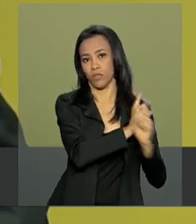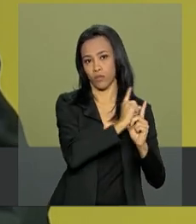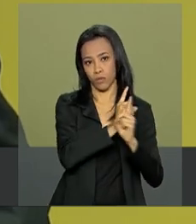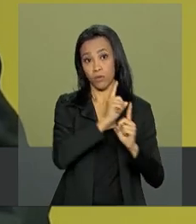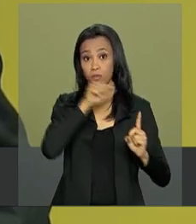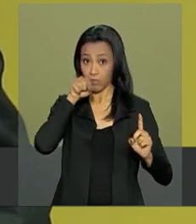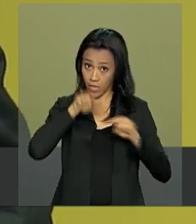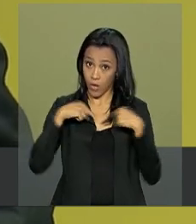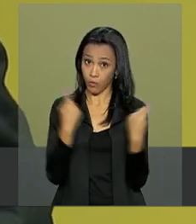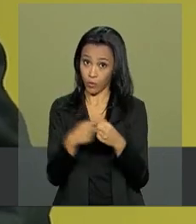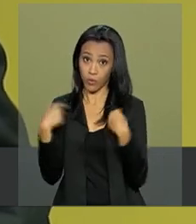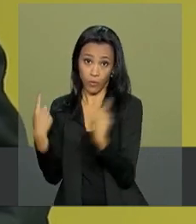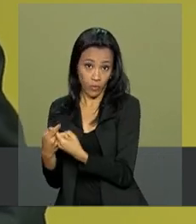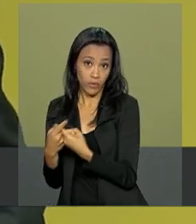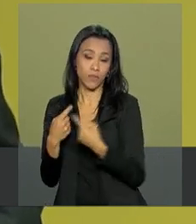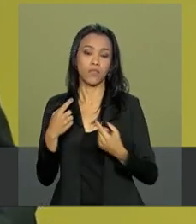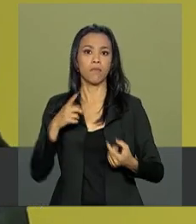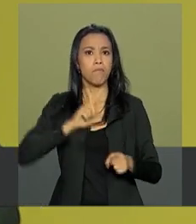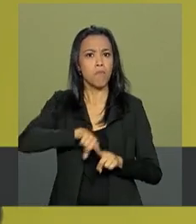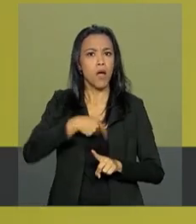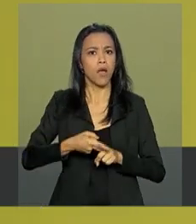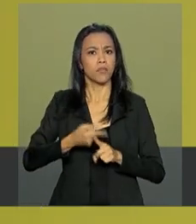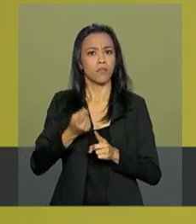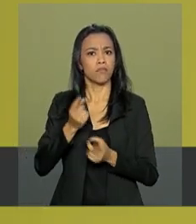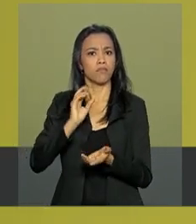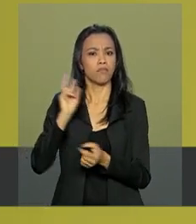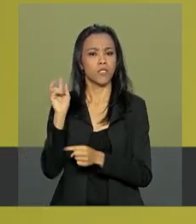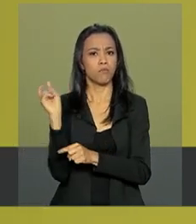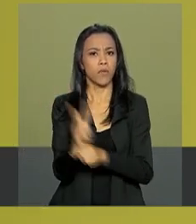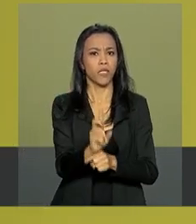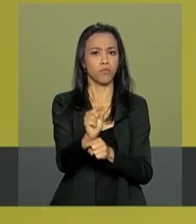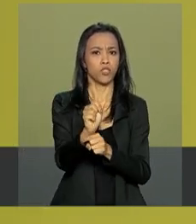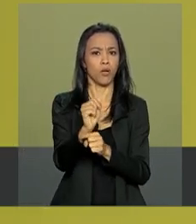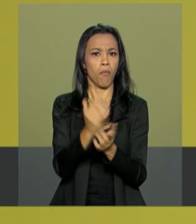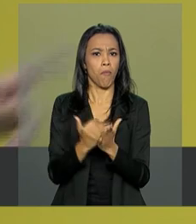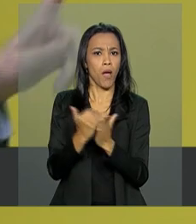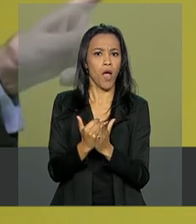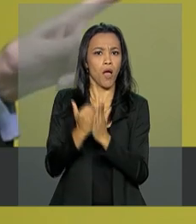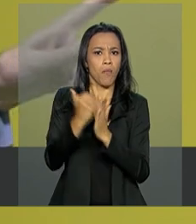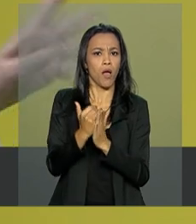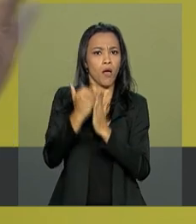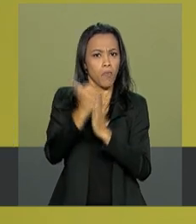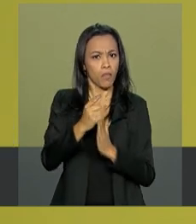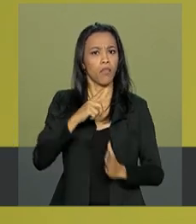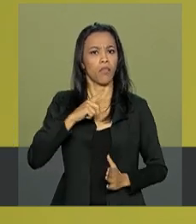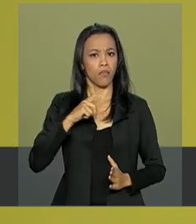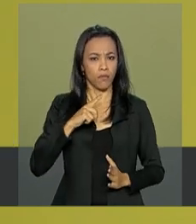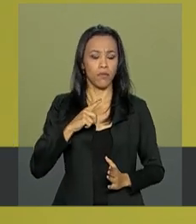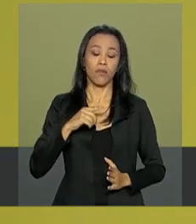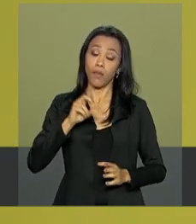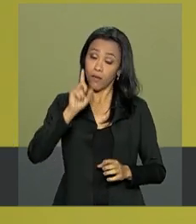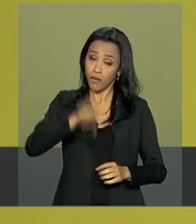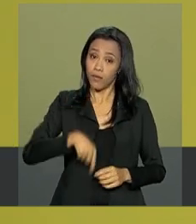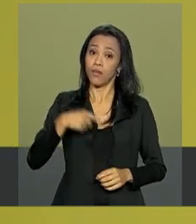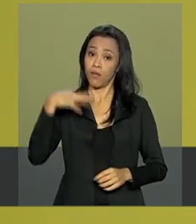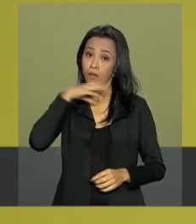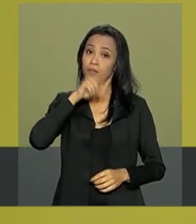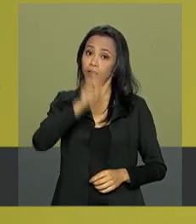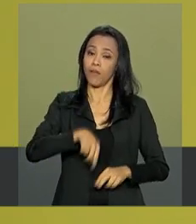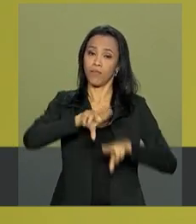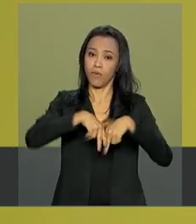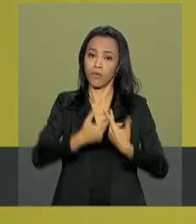a esta reunião, há um aumento do crédito para o agronegócio, para a agricultura. E eu penso que isto deriva muito